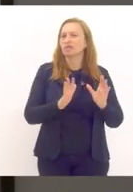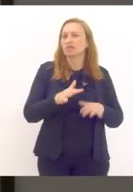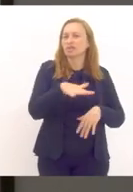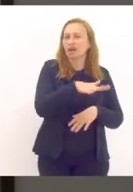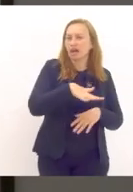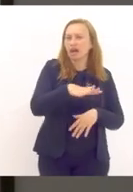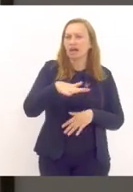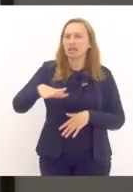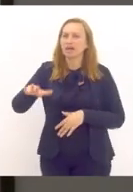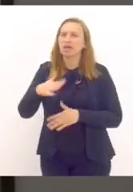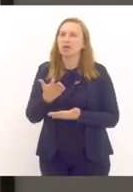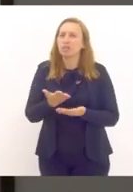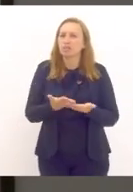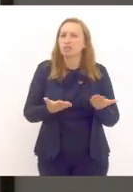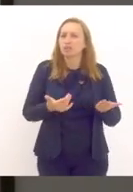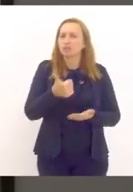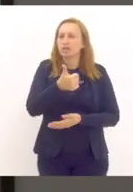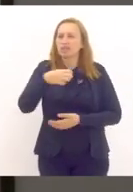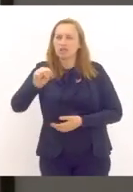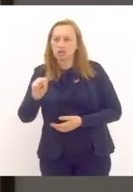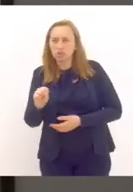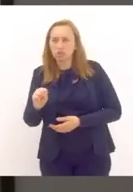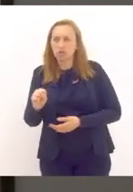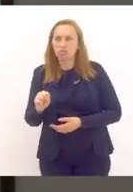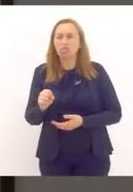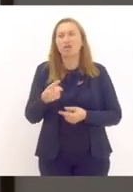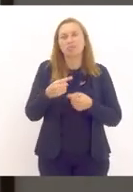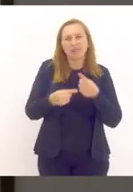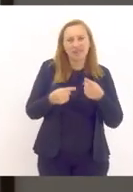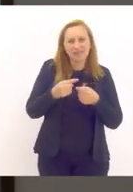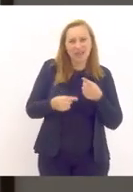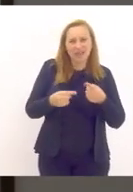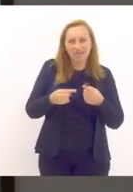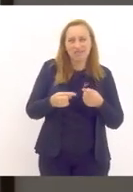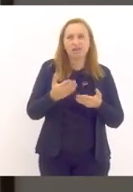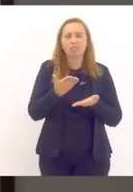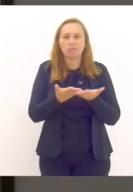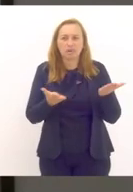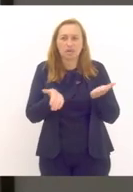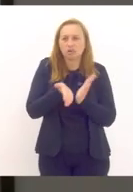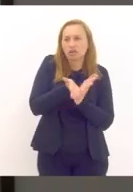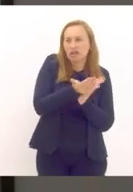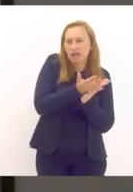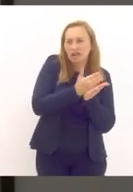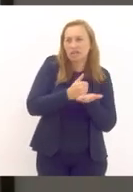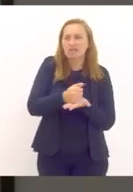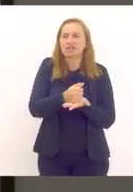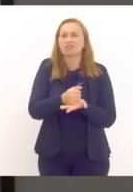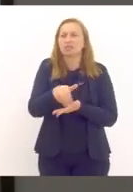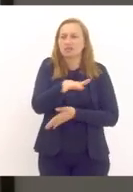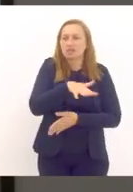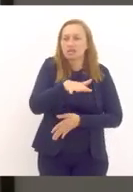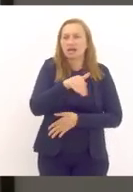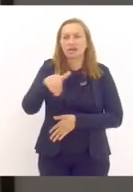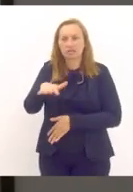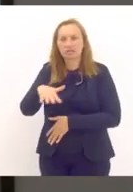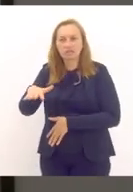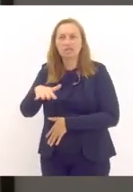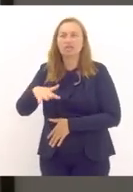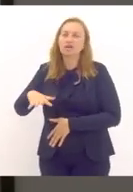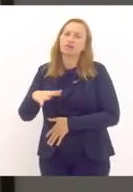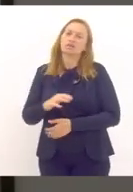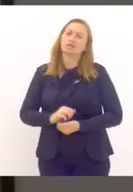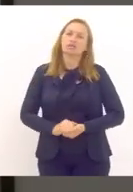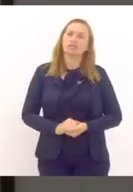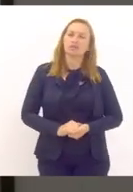18. Então, a gente perder praticamente a metade da arrecadação nesses setores faz